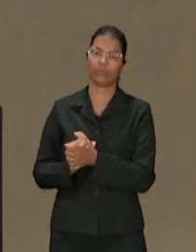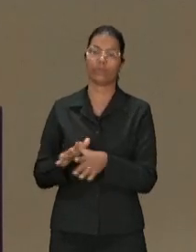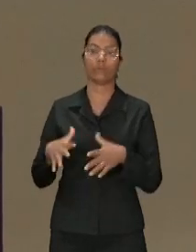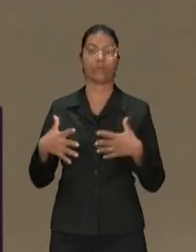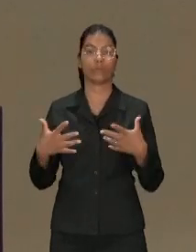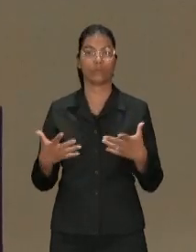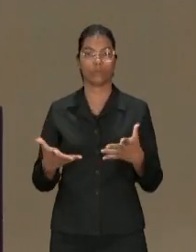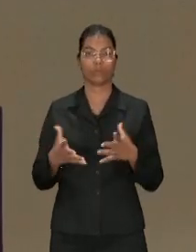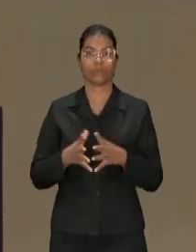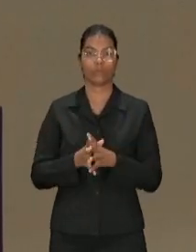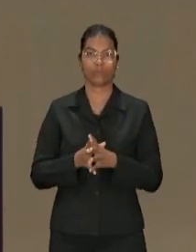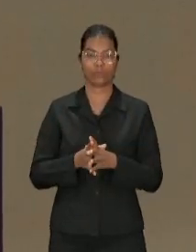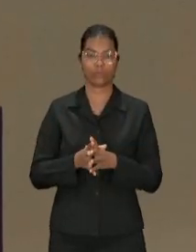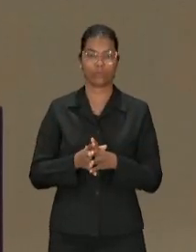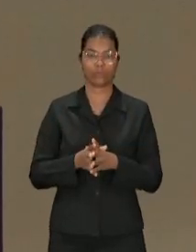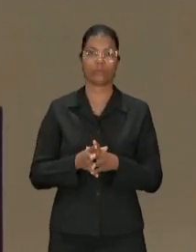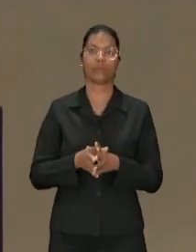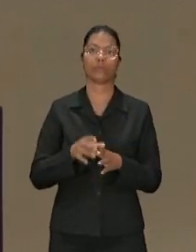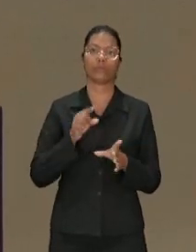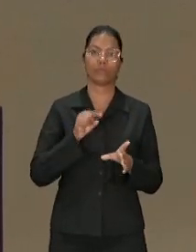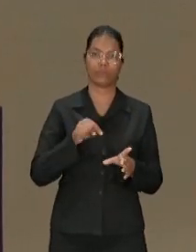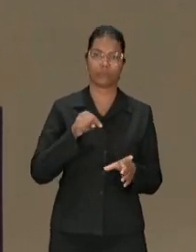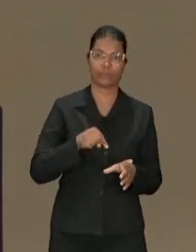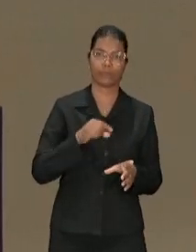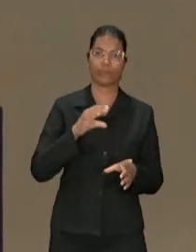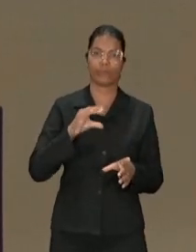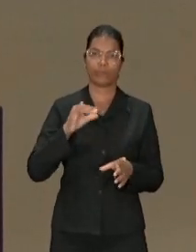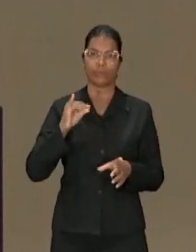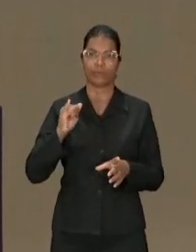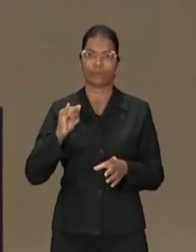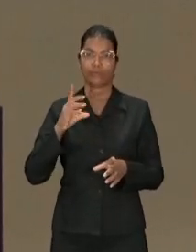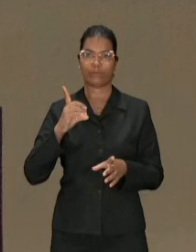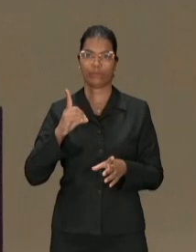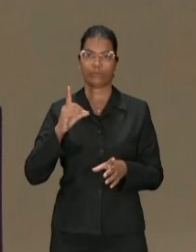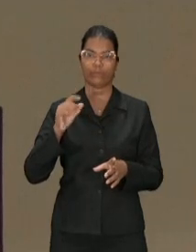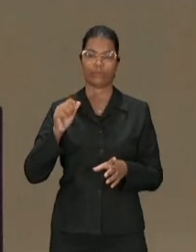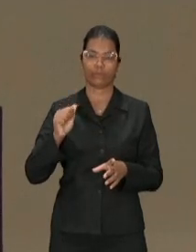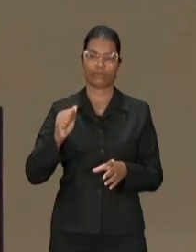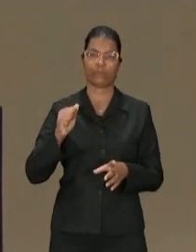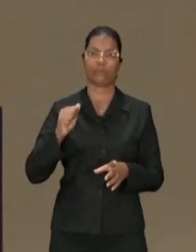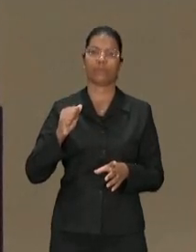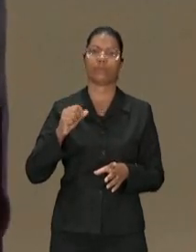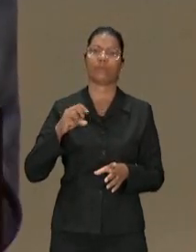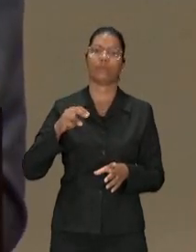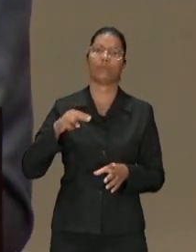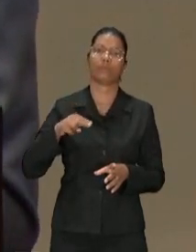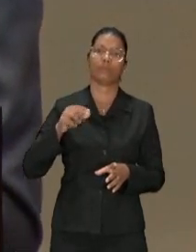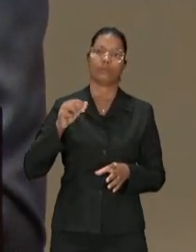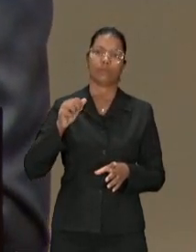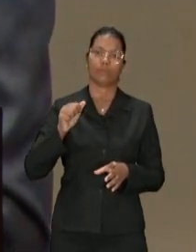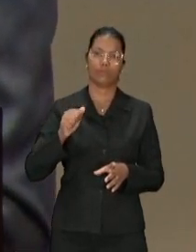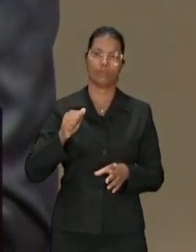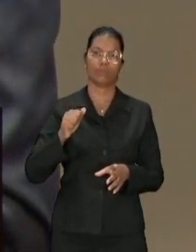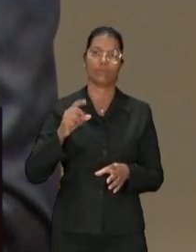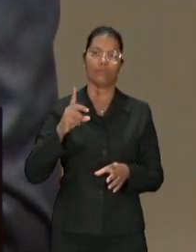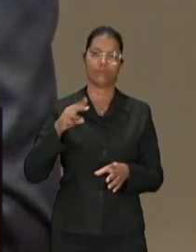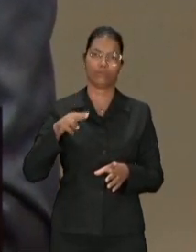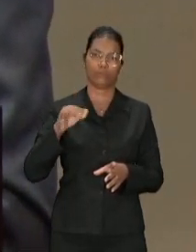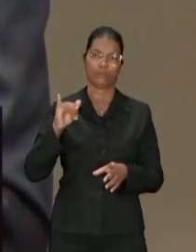a cidadania matogrossense, as moções de aplausos também, se sentem